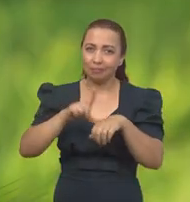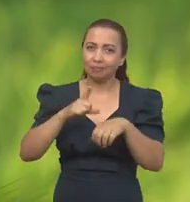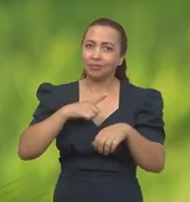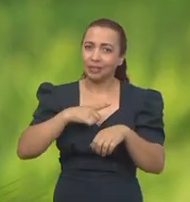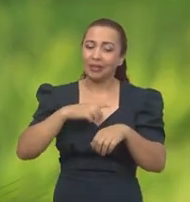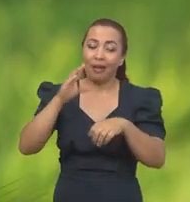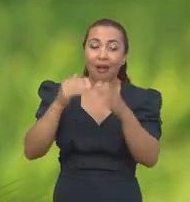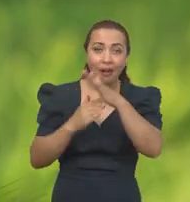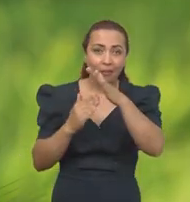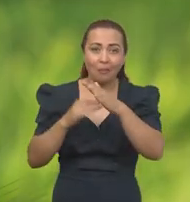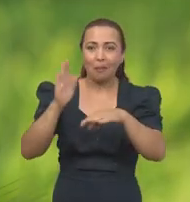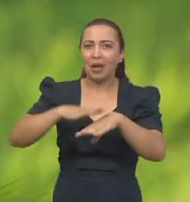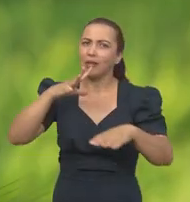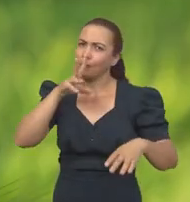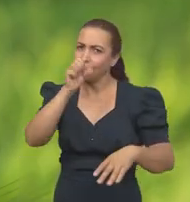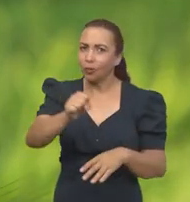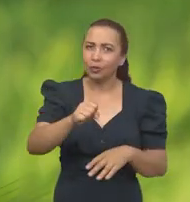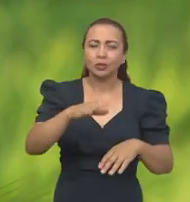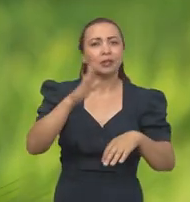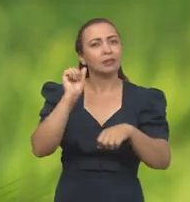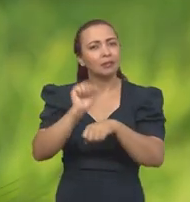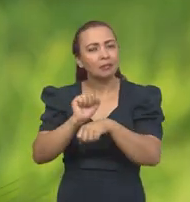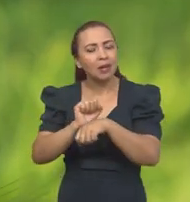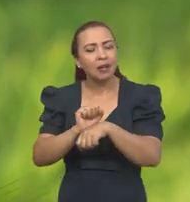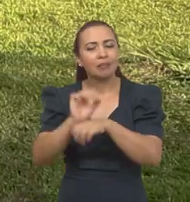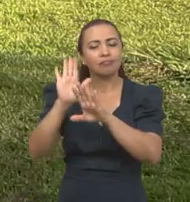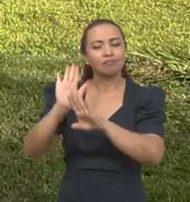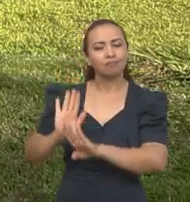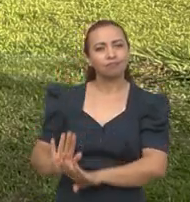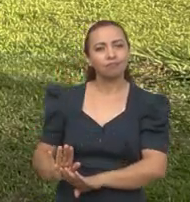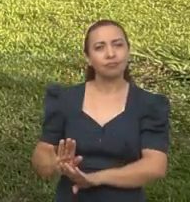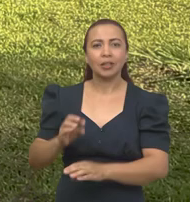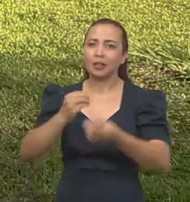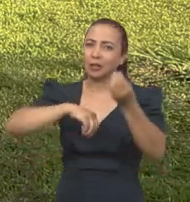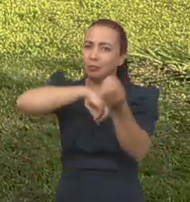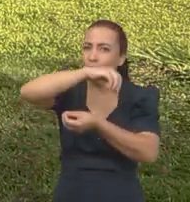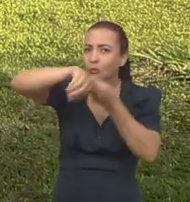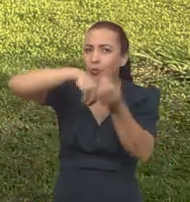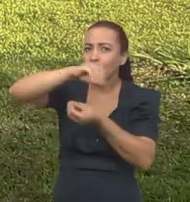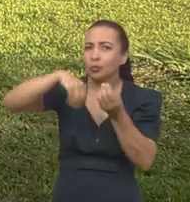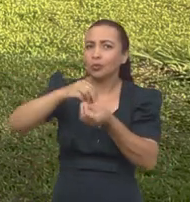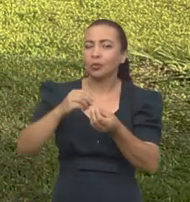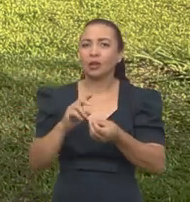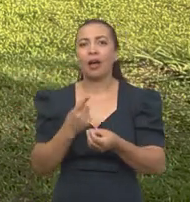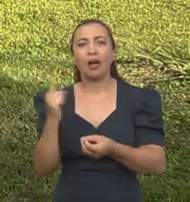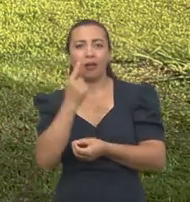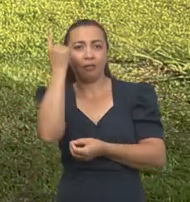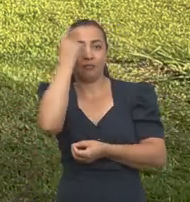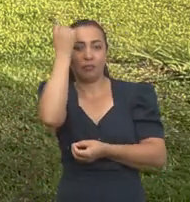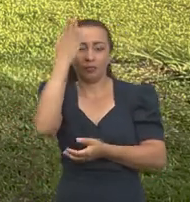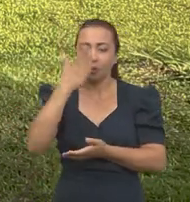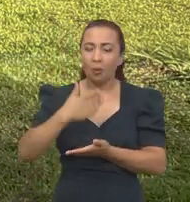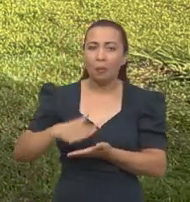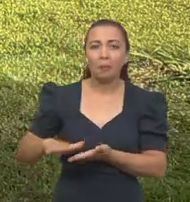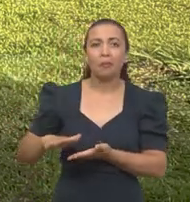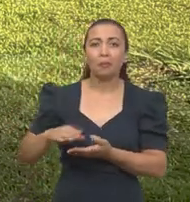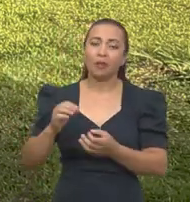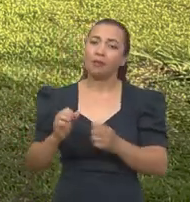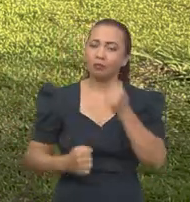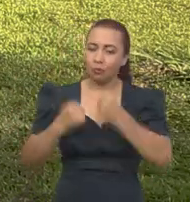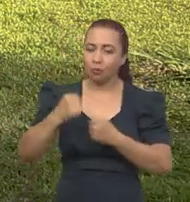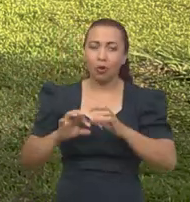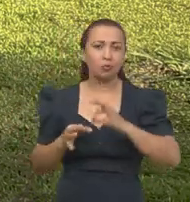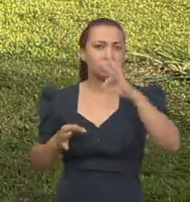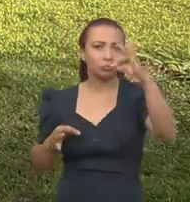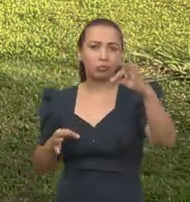intensidade e momento que você tem que de fato descansar o momento que você vai misturar intensidade com intensidades altas e baixas você